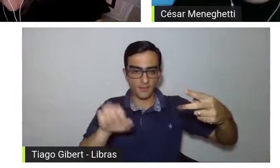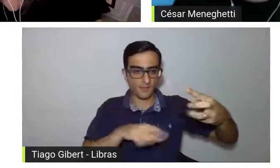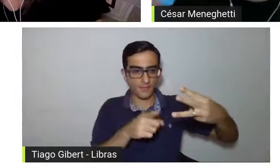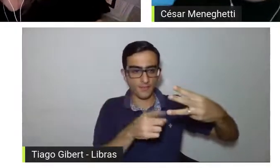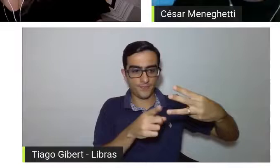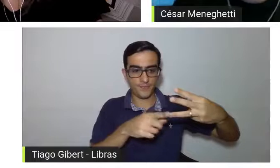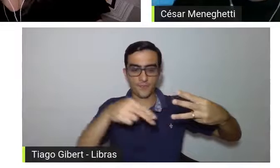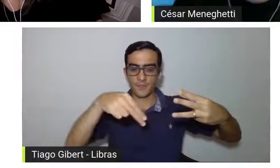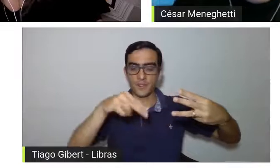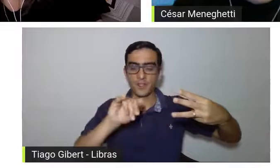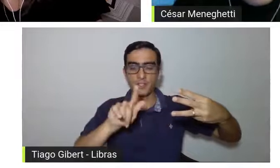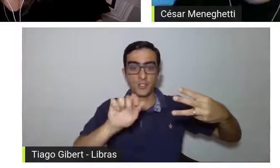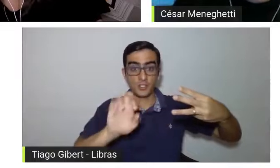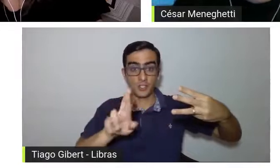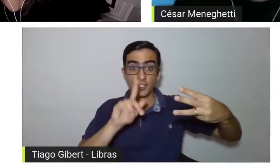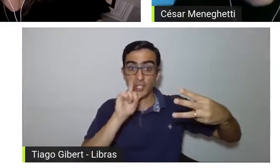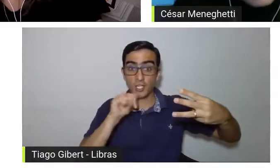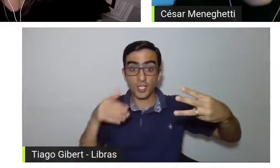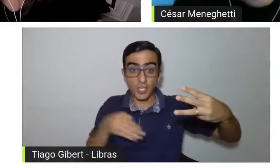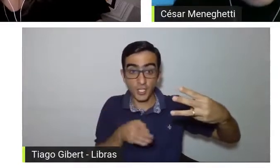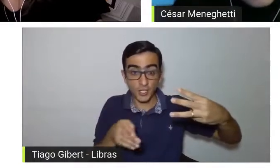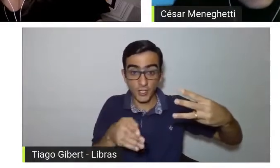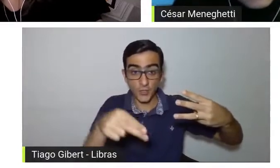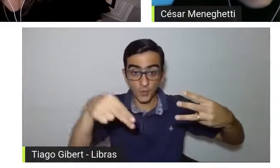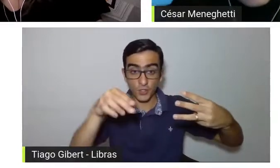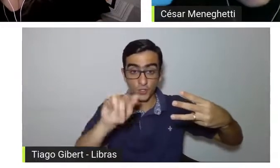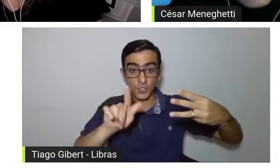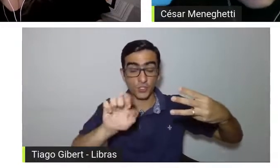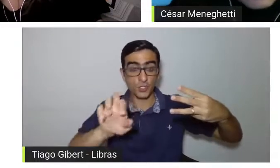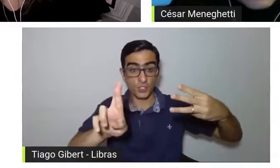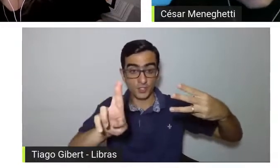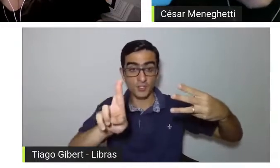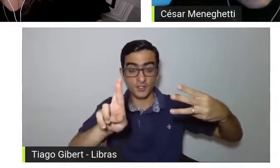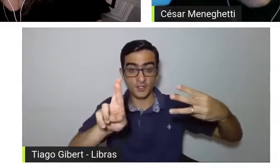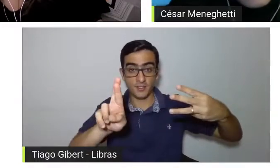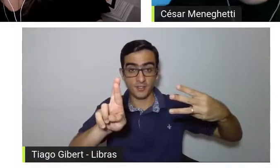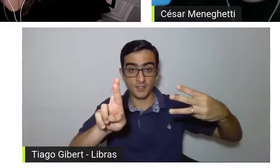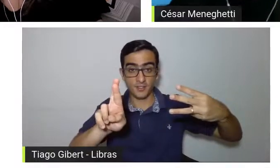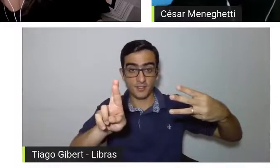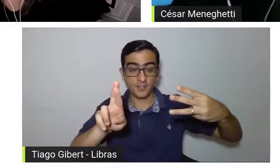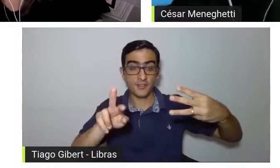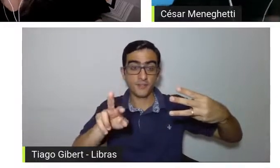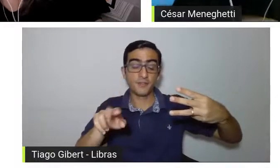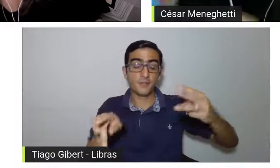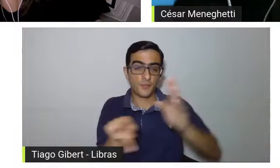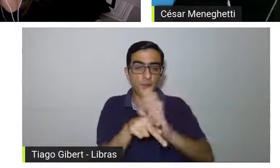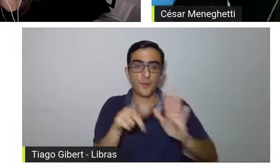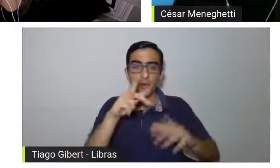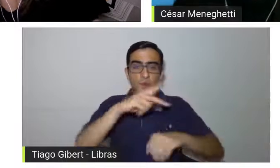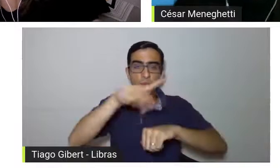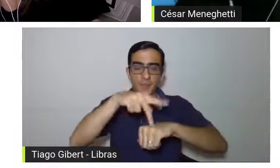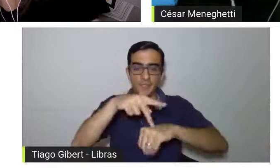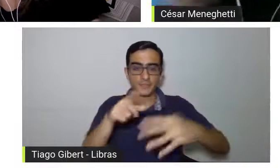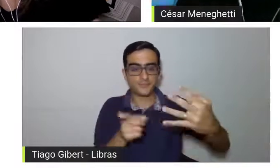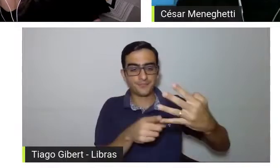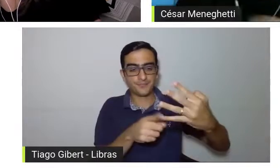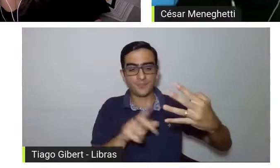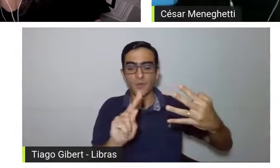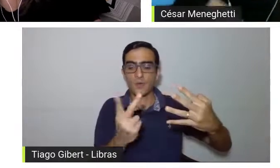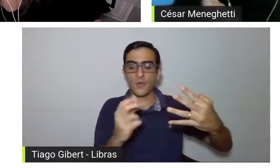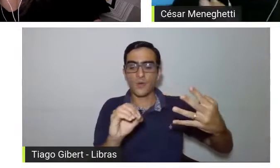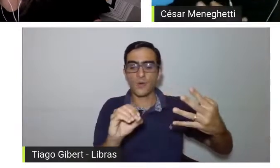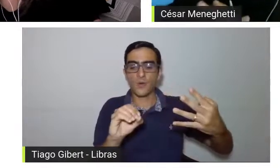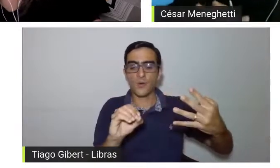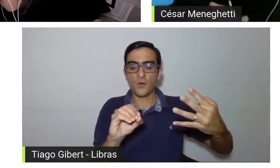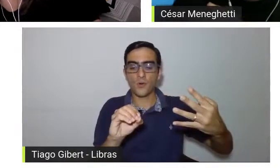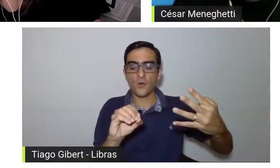que é o Rio Níger, que dá origem à própria nome do país, e Hong Kong, que tem os canais